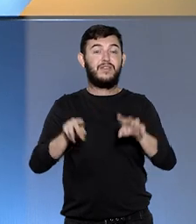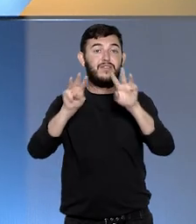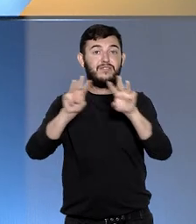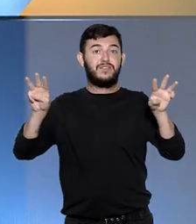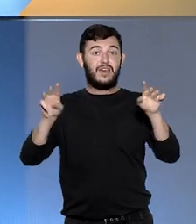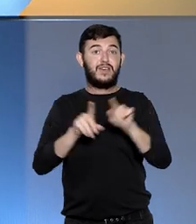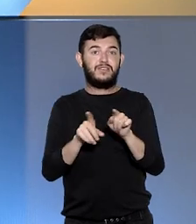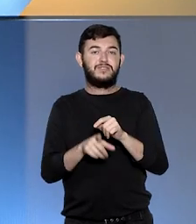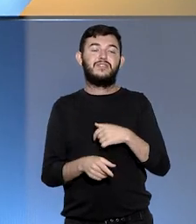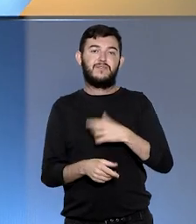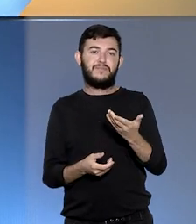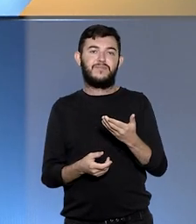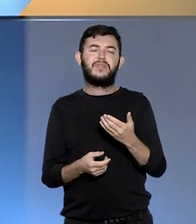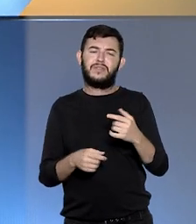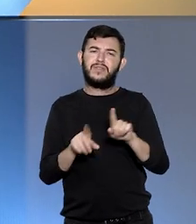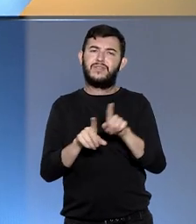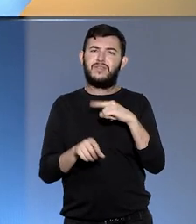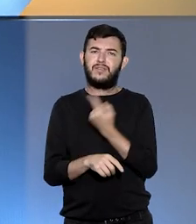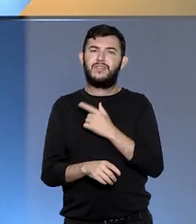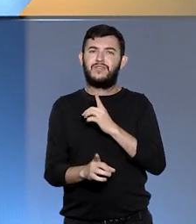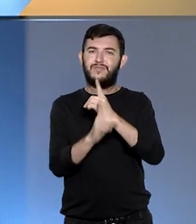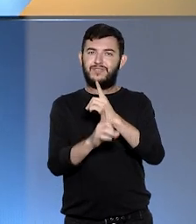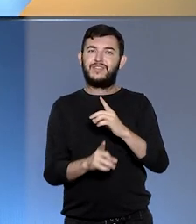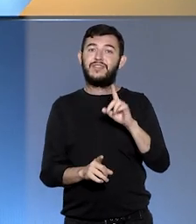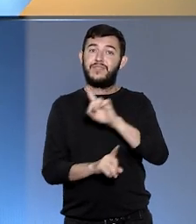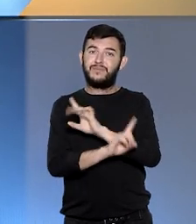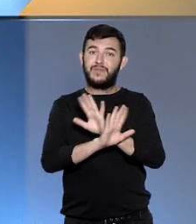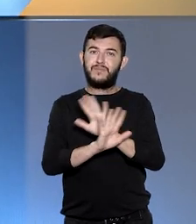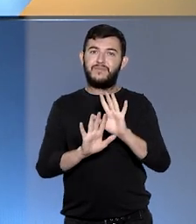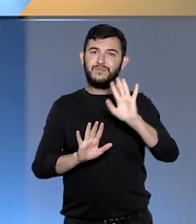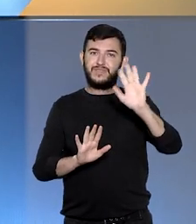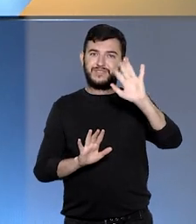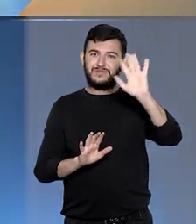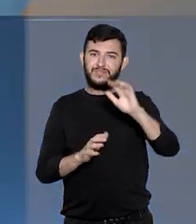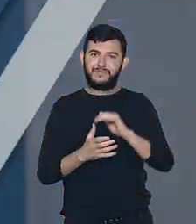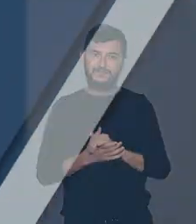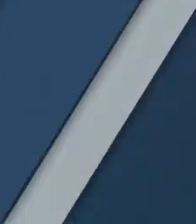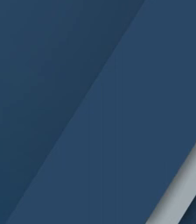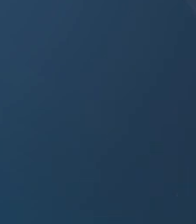e nas plataformas de podcast. A gente volta semana que vem. Tchau, tchau!